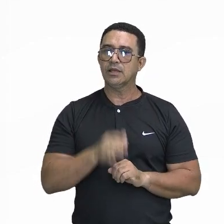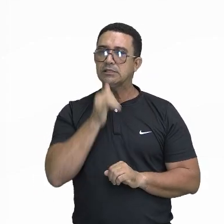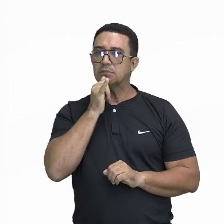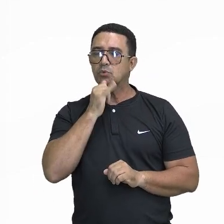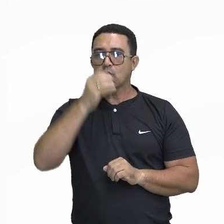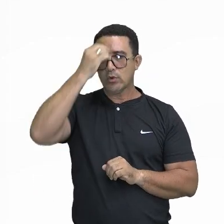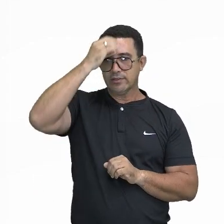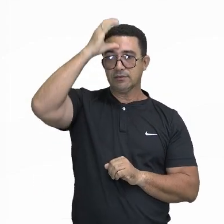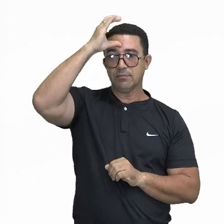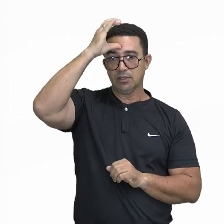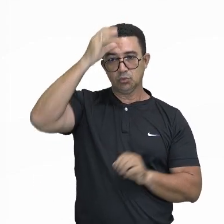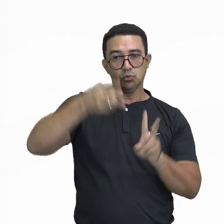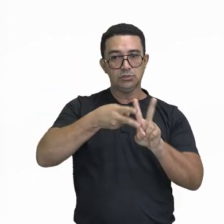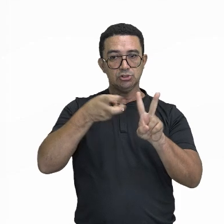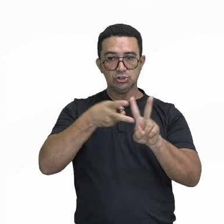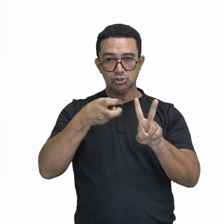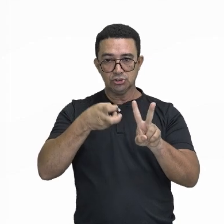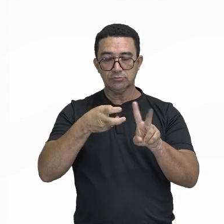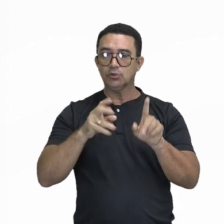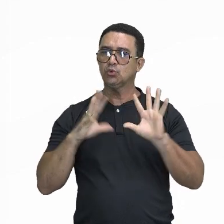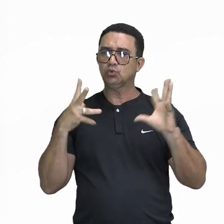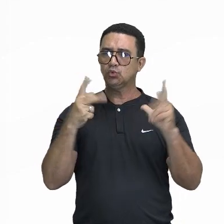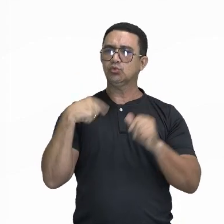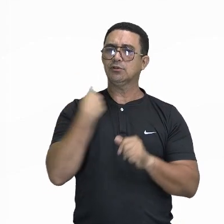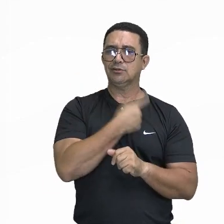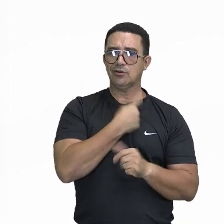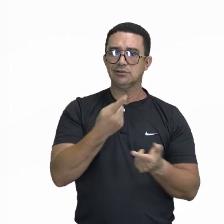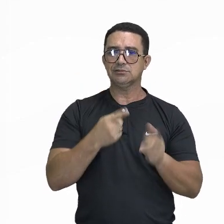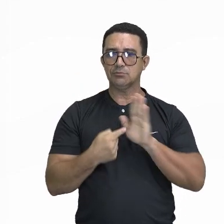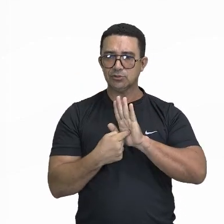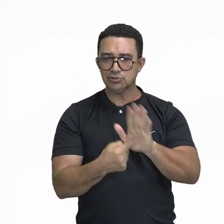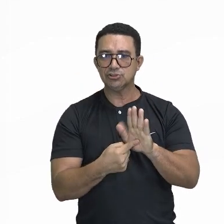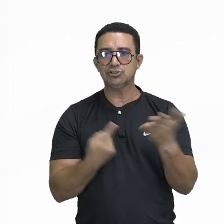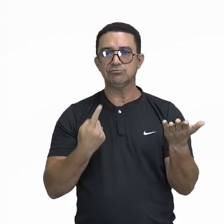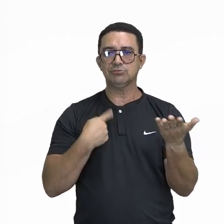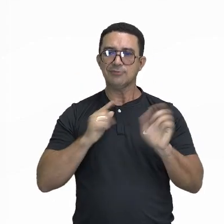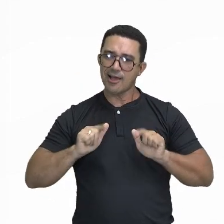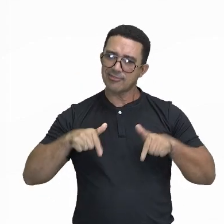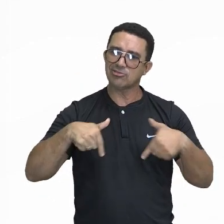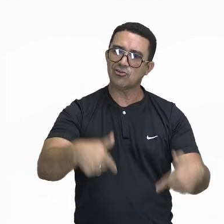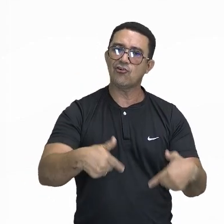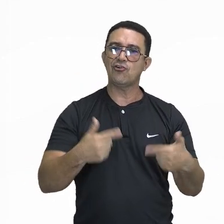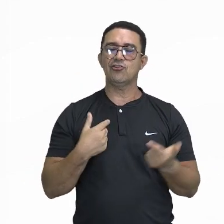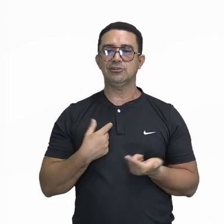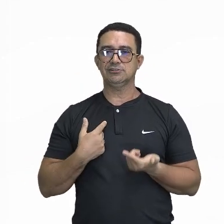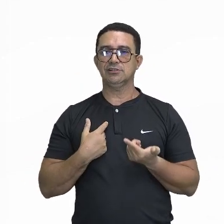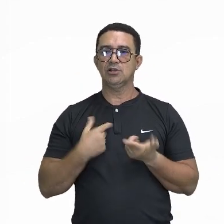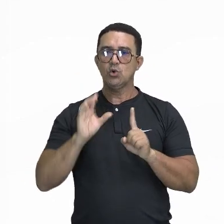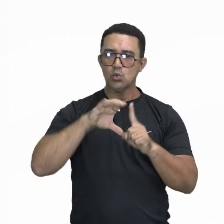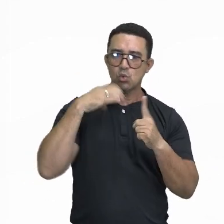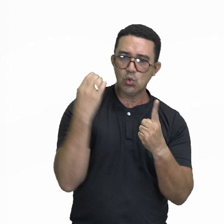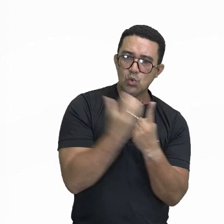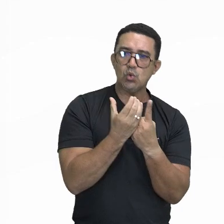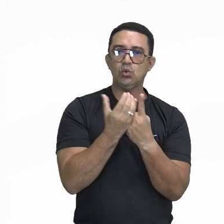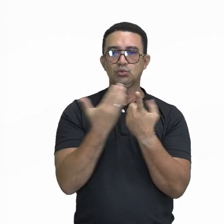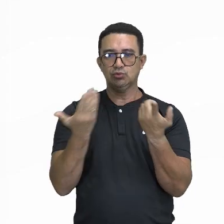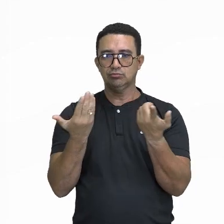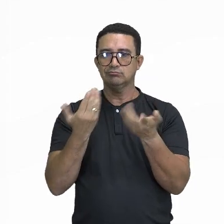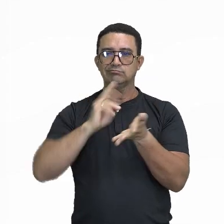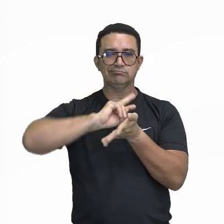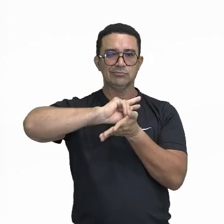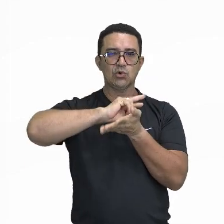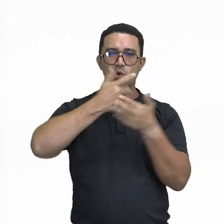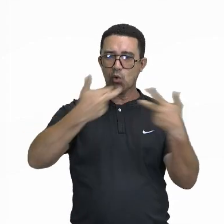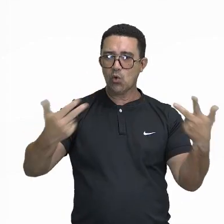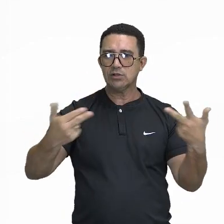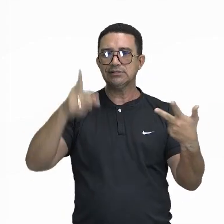tudo aquilo que a gente manifesta, as ações, os ritos, aquilo que passa a